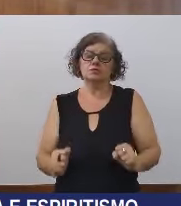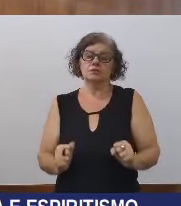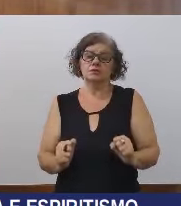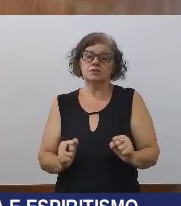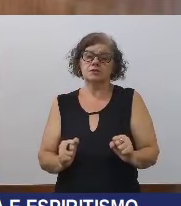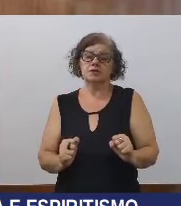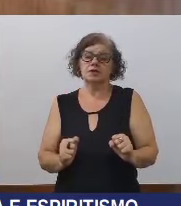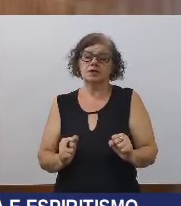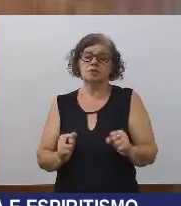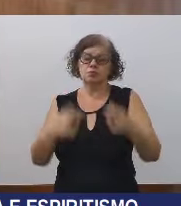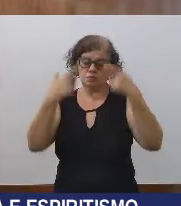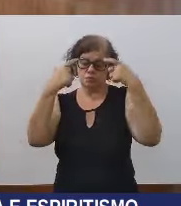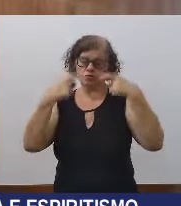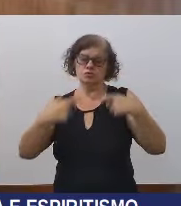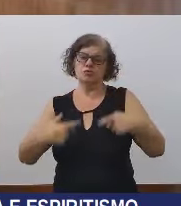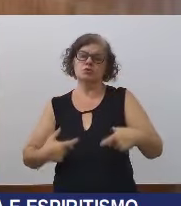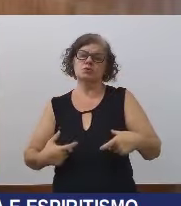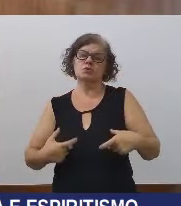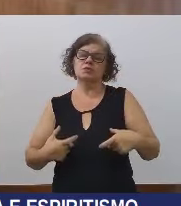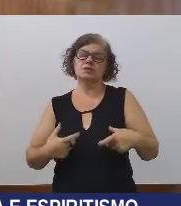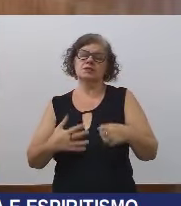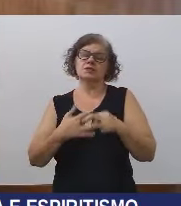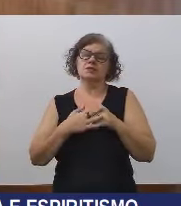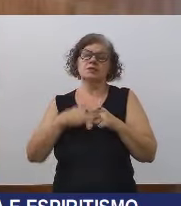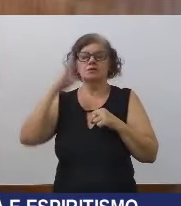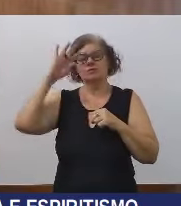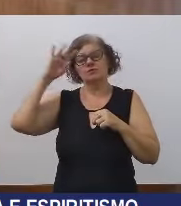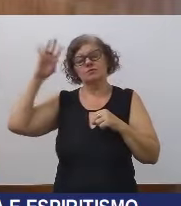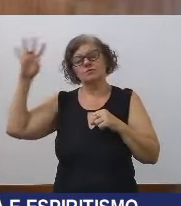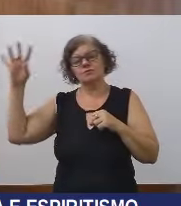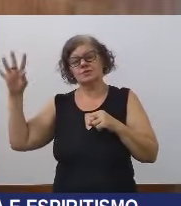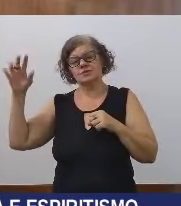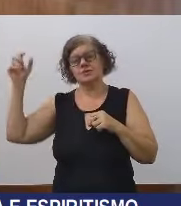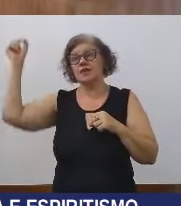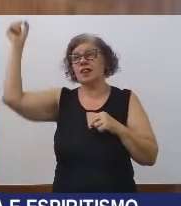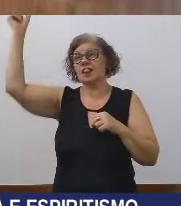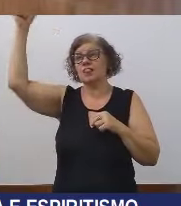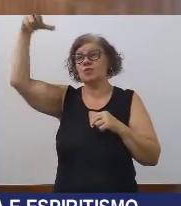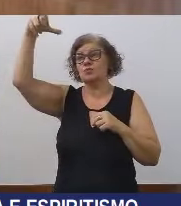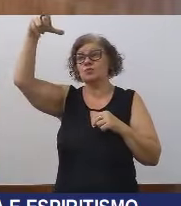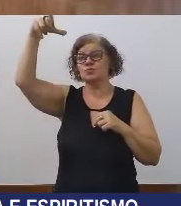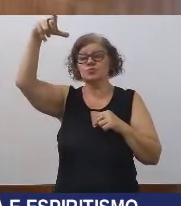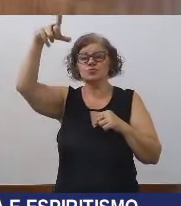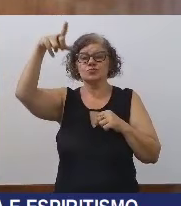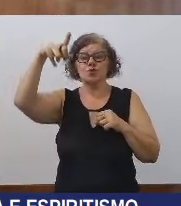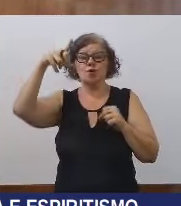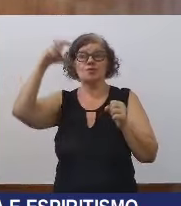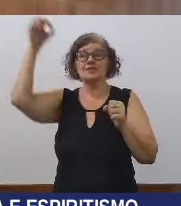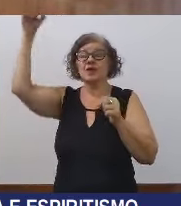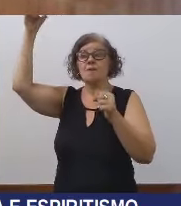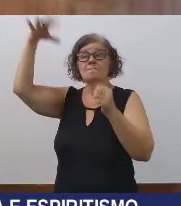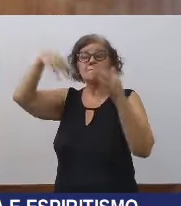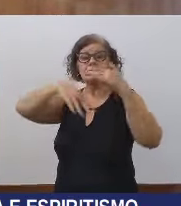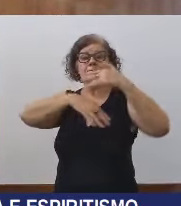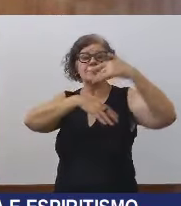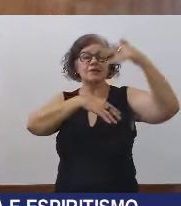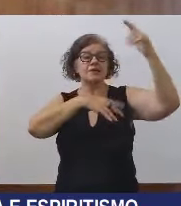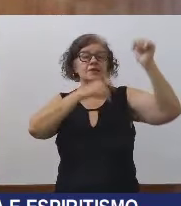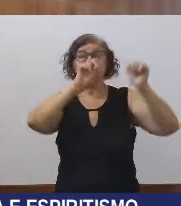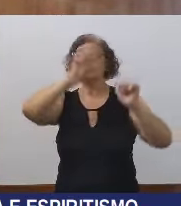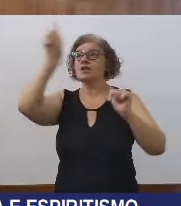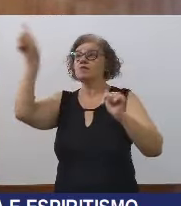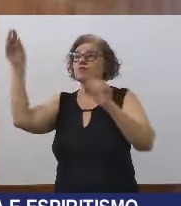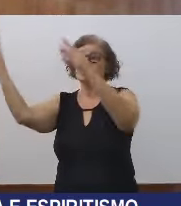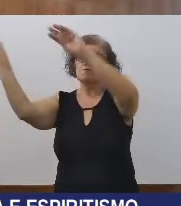possamos estar aqui de corpo inteiro. Vamos imaginar que esta luz do sol que brilha lá fora,